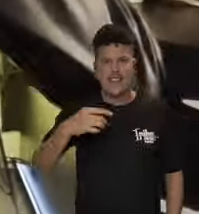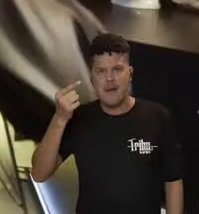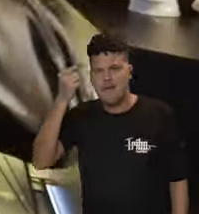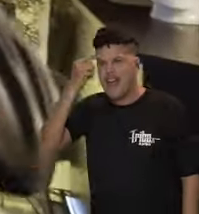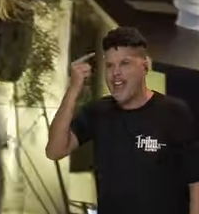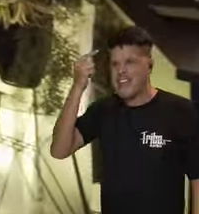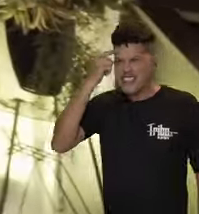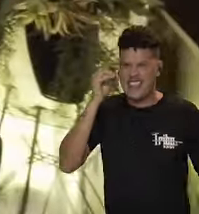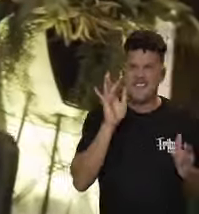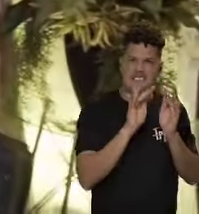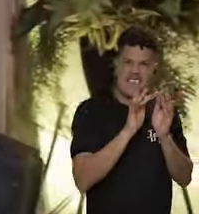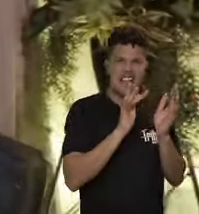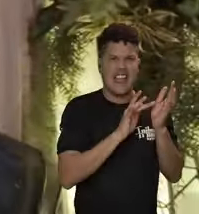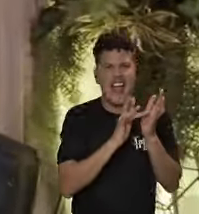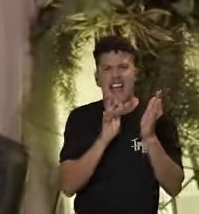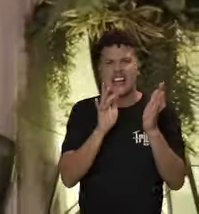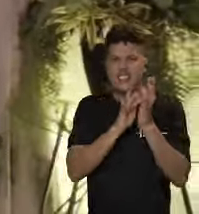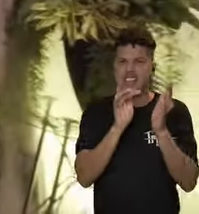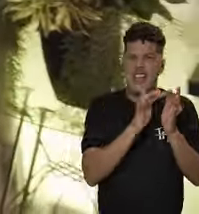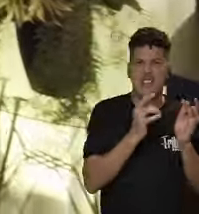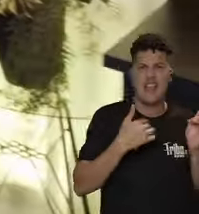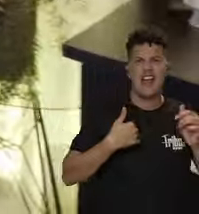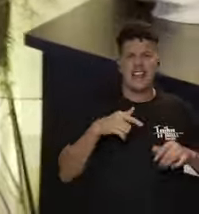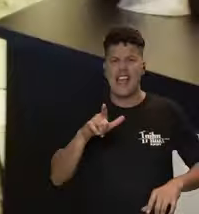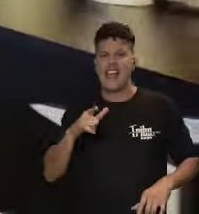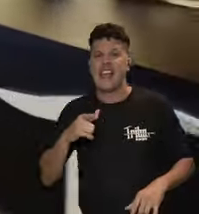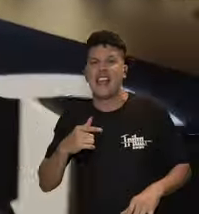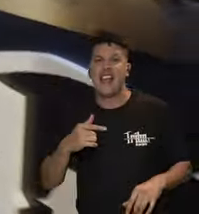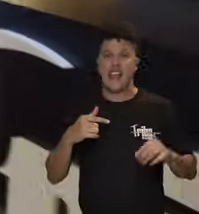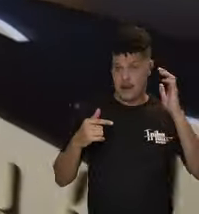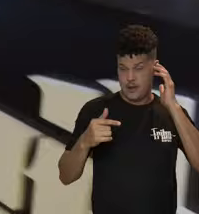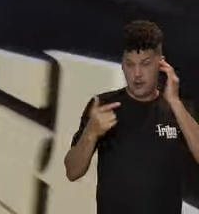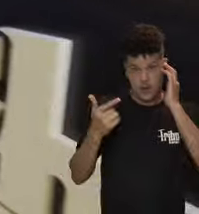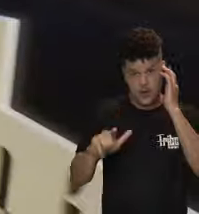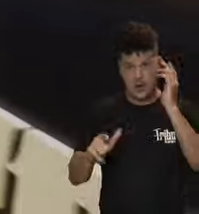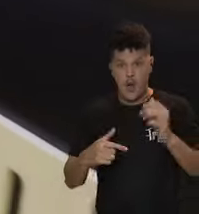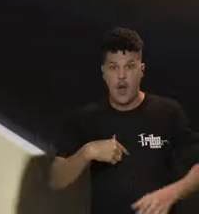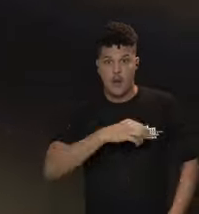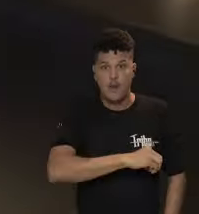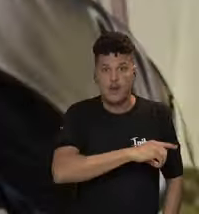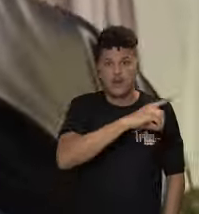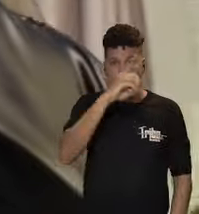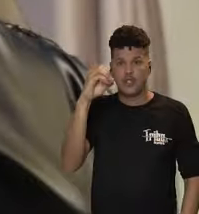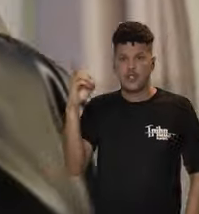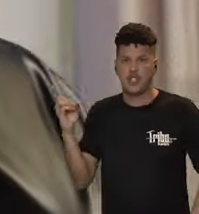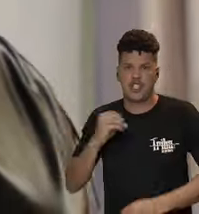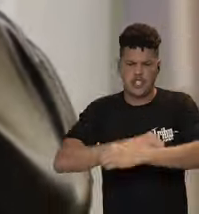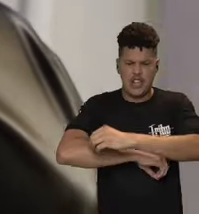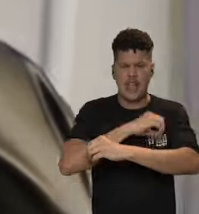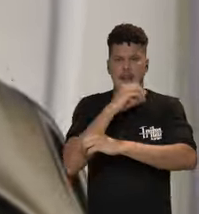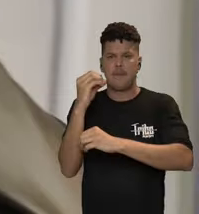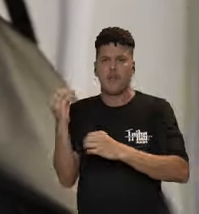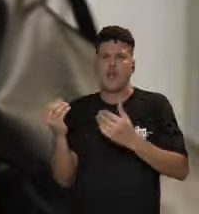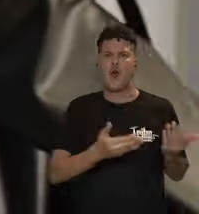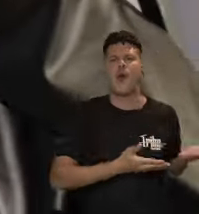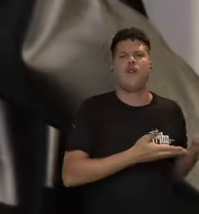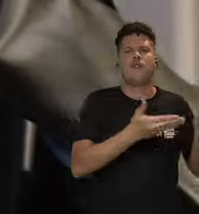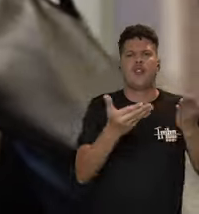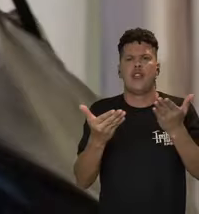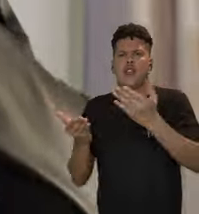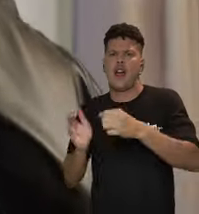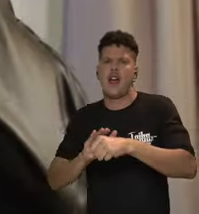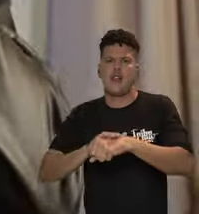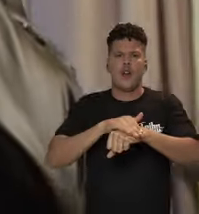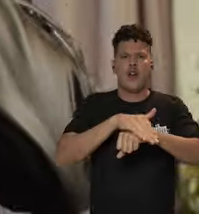Tanta rebeldia deixa ela ainda mais linda. E outra vez já era dia e o sol brilha e convida pra noite. Se aproxima